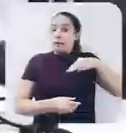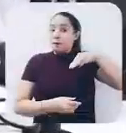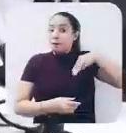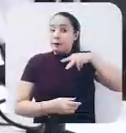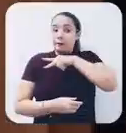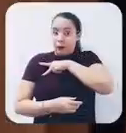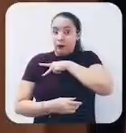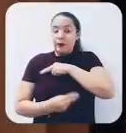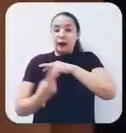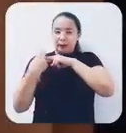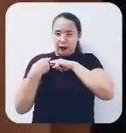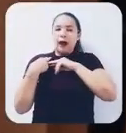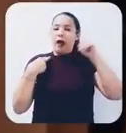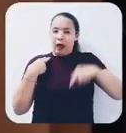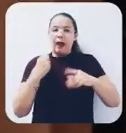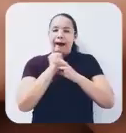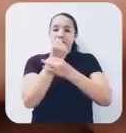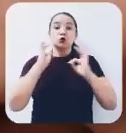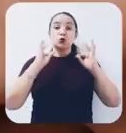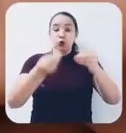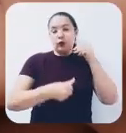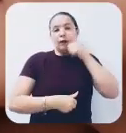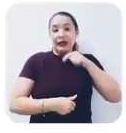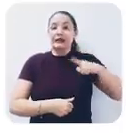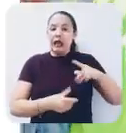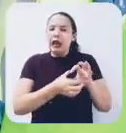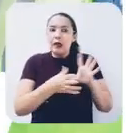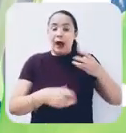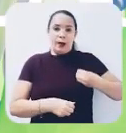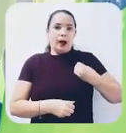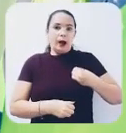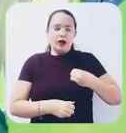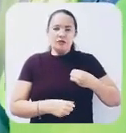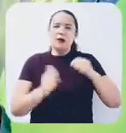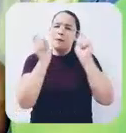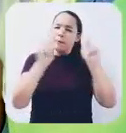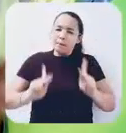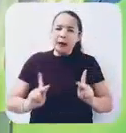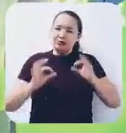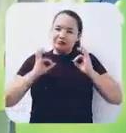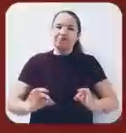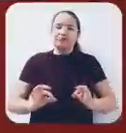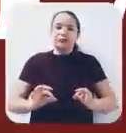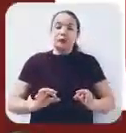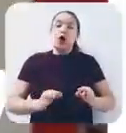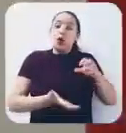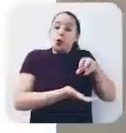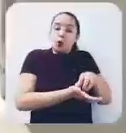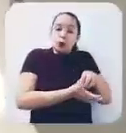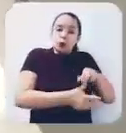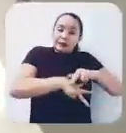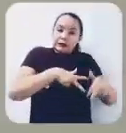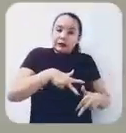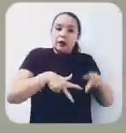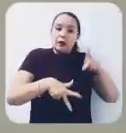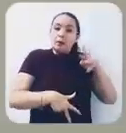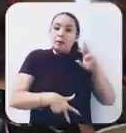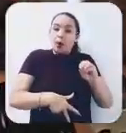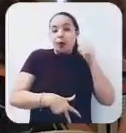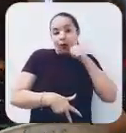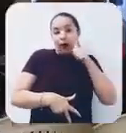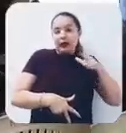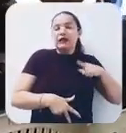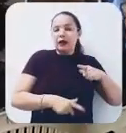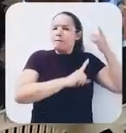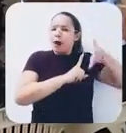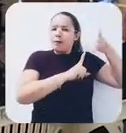a missão do Ministério Público é garantir que todas as mulheres tenham liberdade para viver em plenitude o núcleo de gênero PR mulher